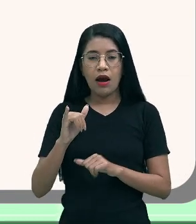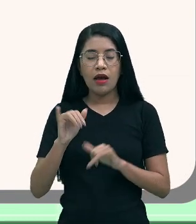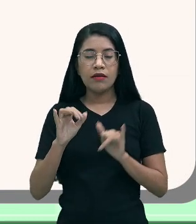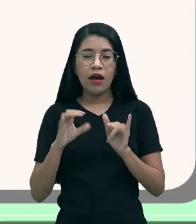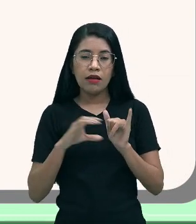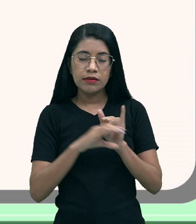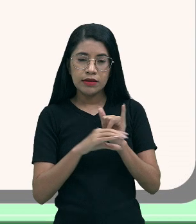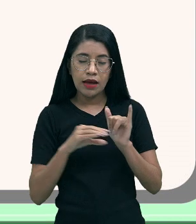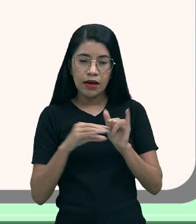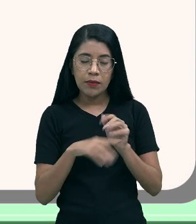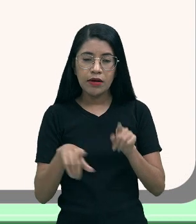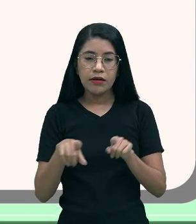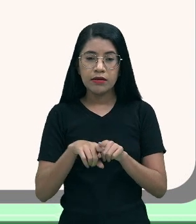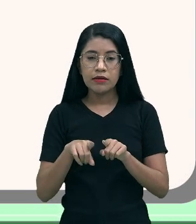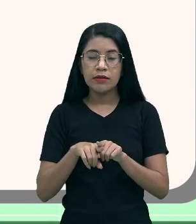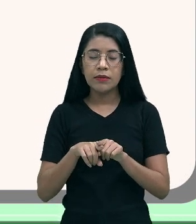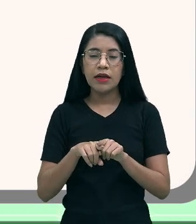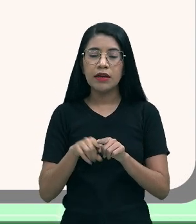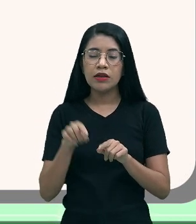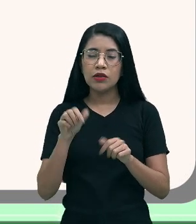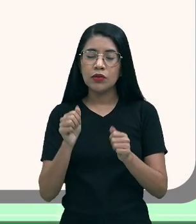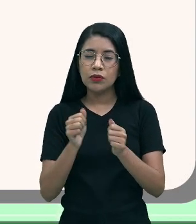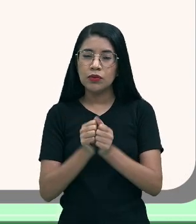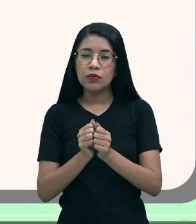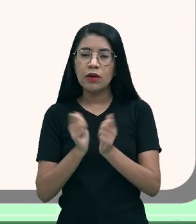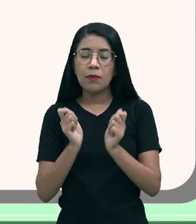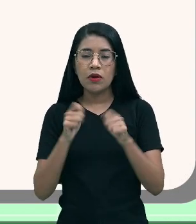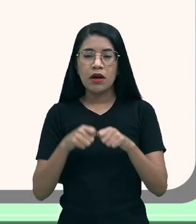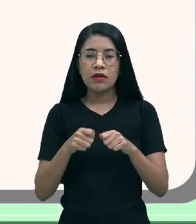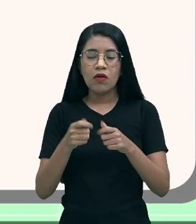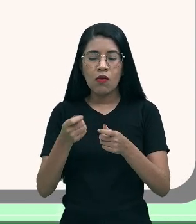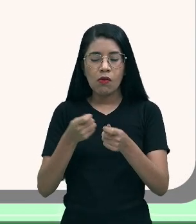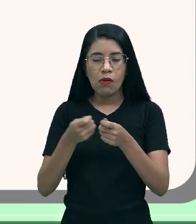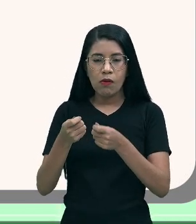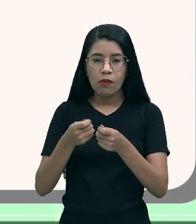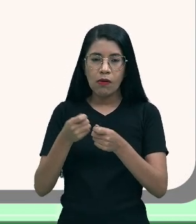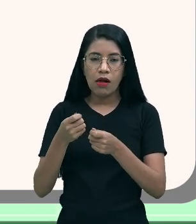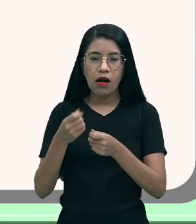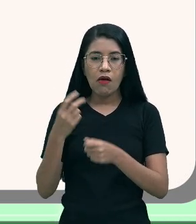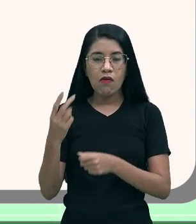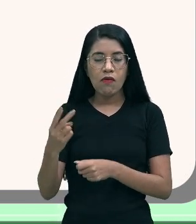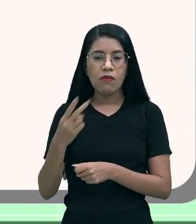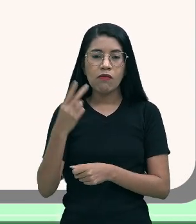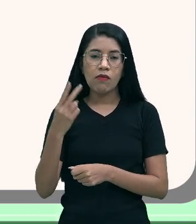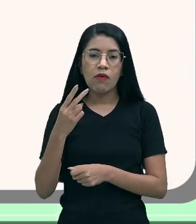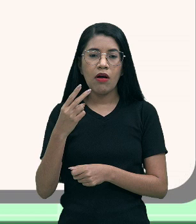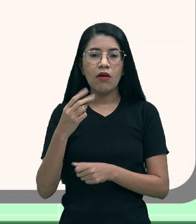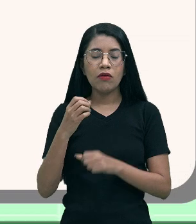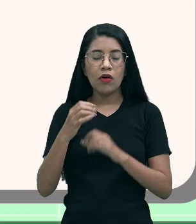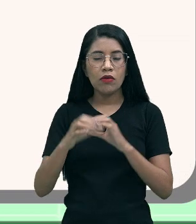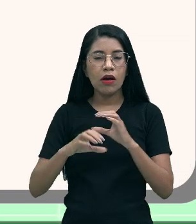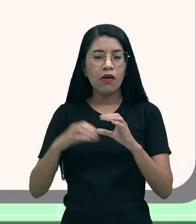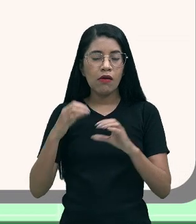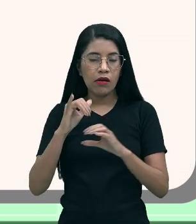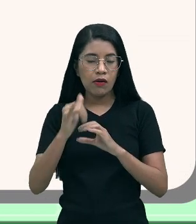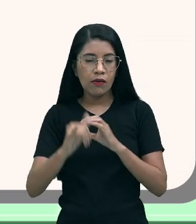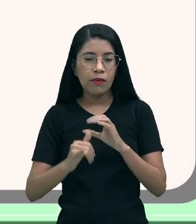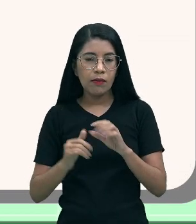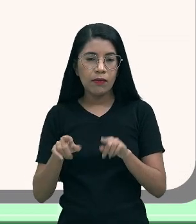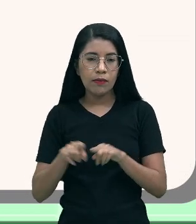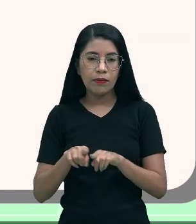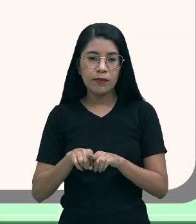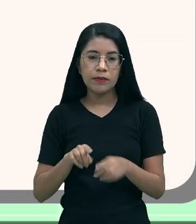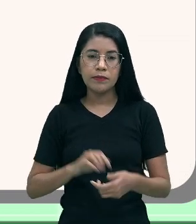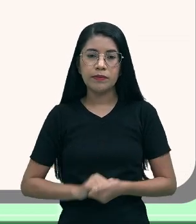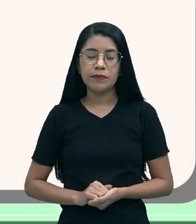mas também em circuitos elétricos ele serve para controlar o valor da corrente elétrica, tá, pessoal? E controlar também a diferença de